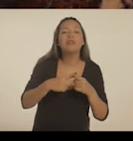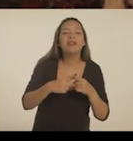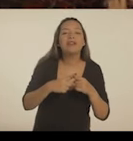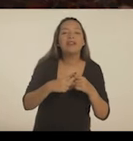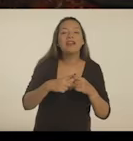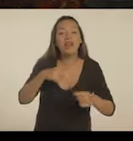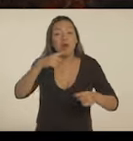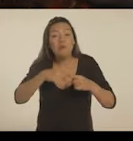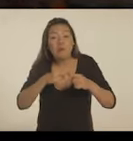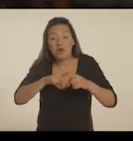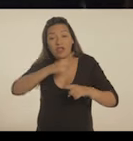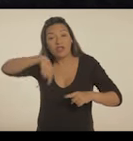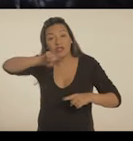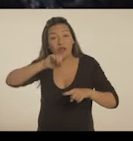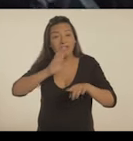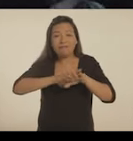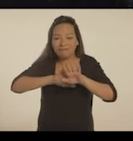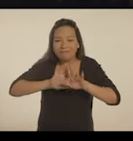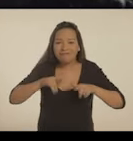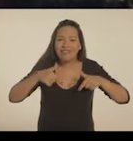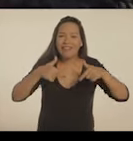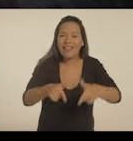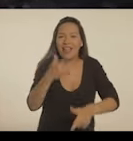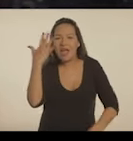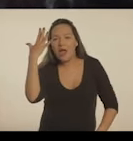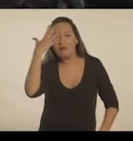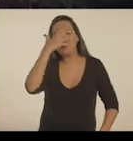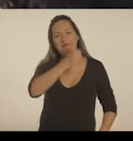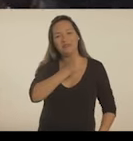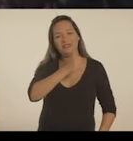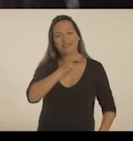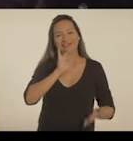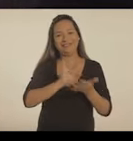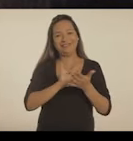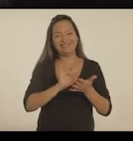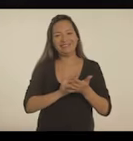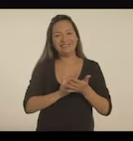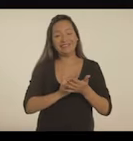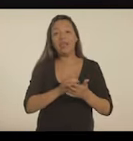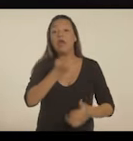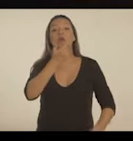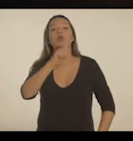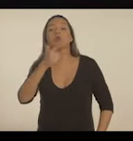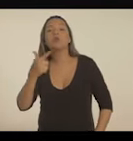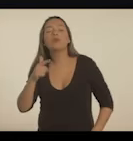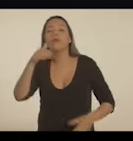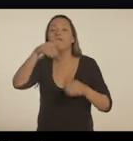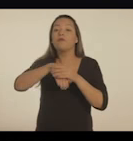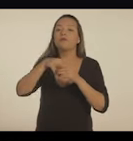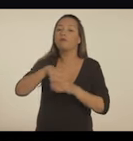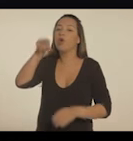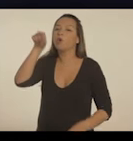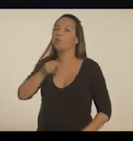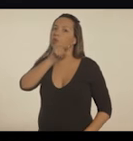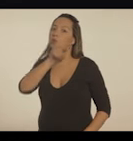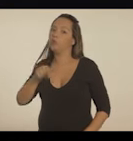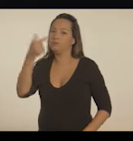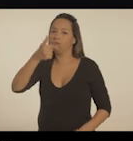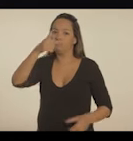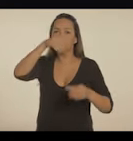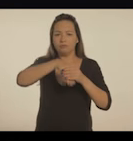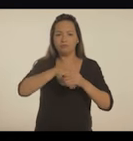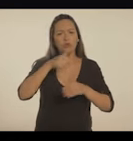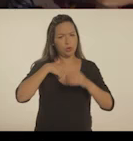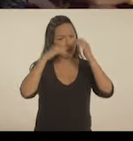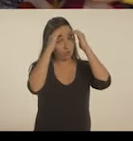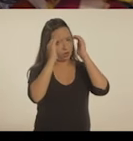Janeiro, porque é uma das campanhas mais bonitas que nós já fizemos. Não existe voto nulo no segundo